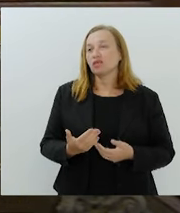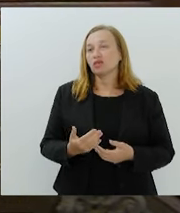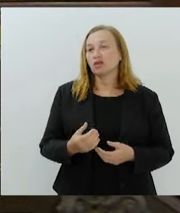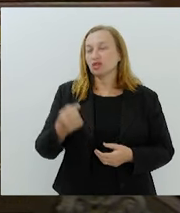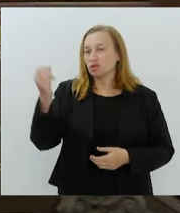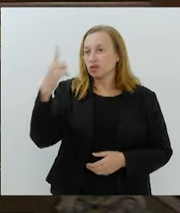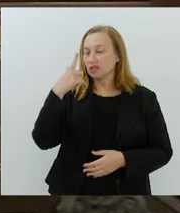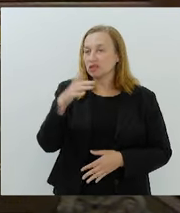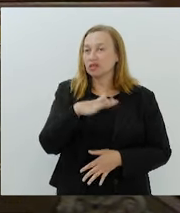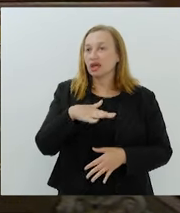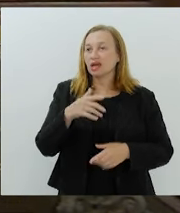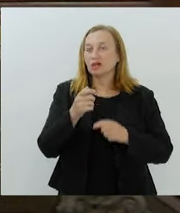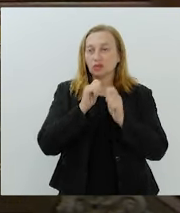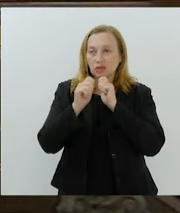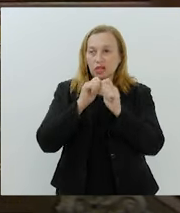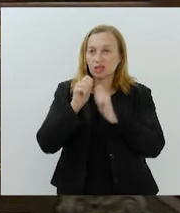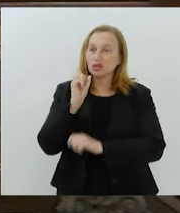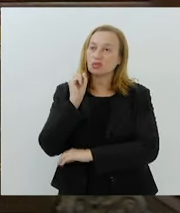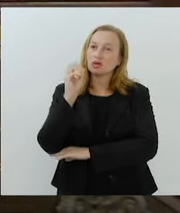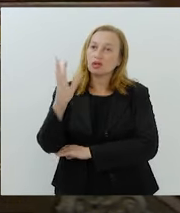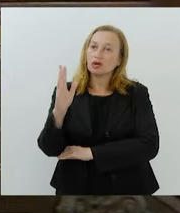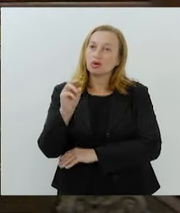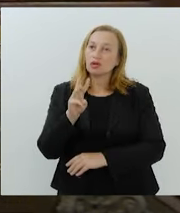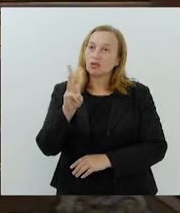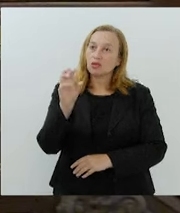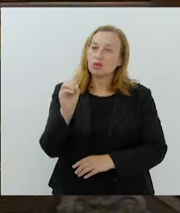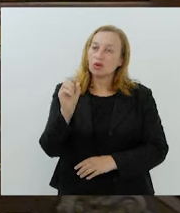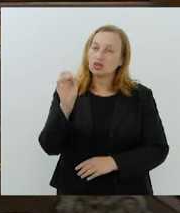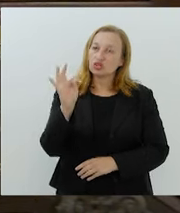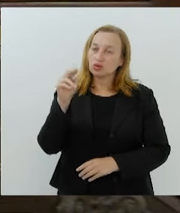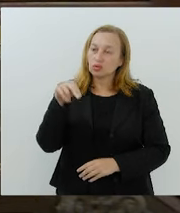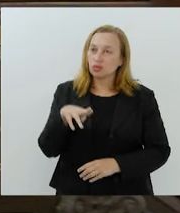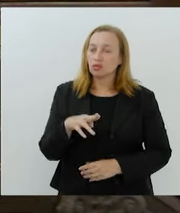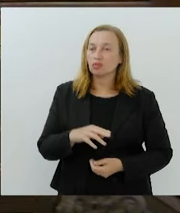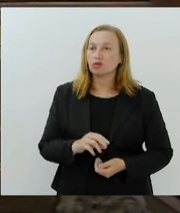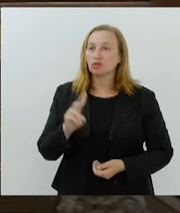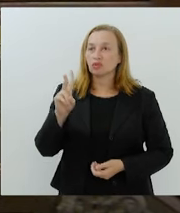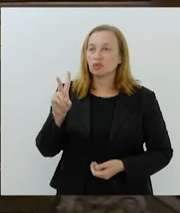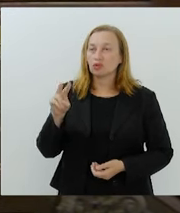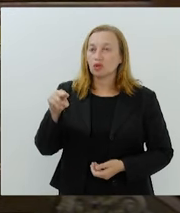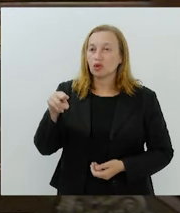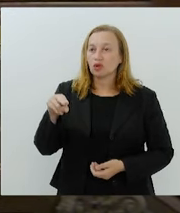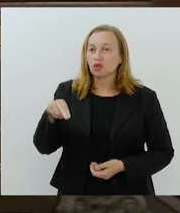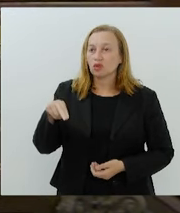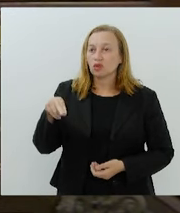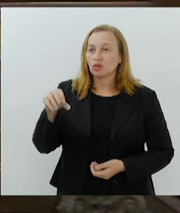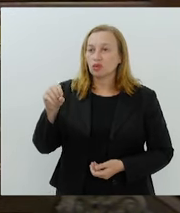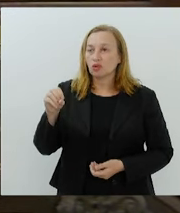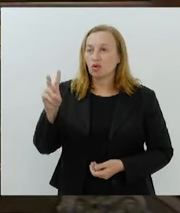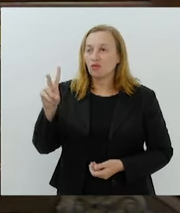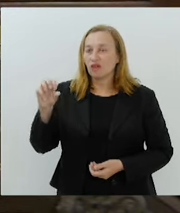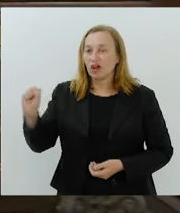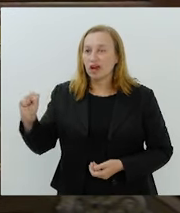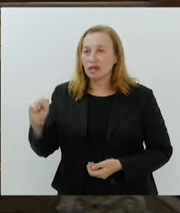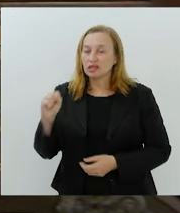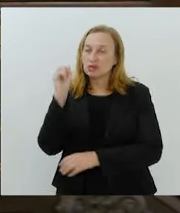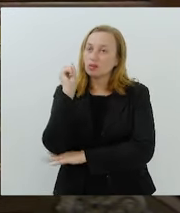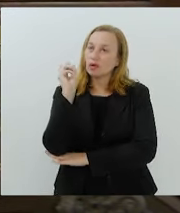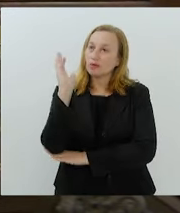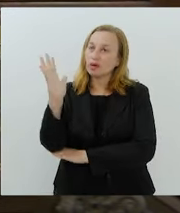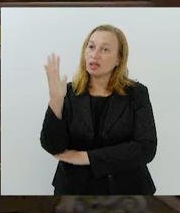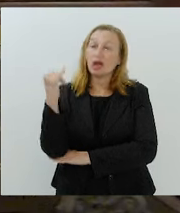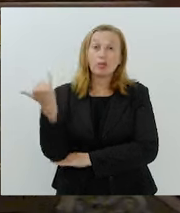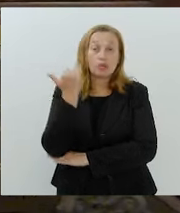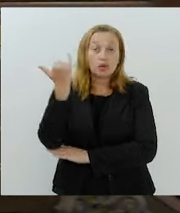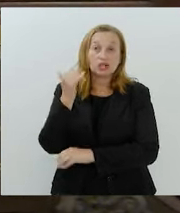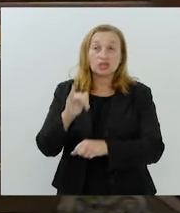do jornalismo ambiental, o Washington Novaes: a questão ambiental é tão relevante, importante e estratégica que